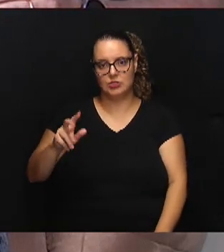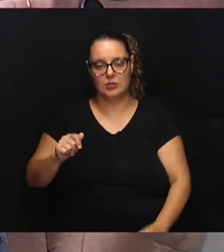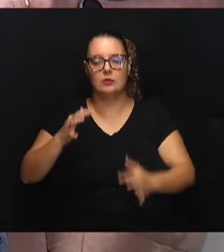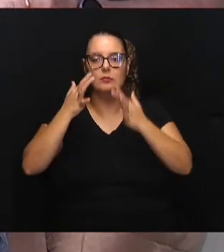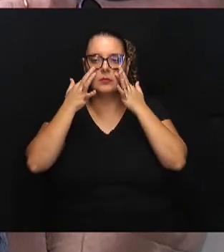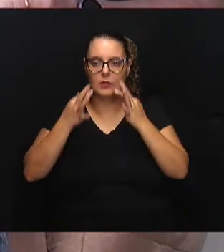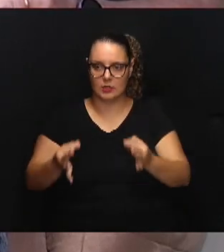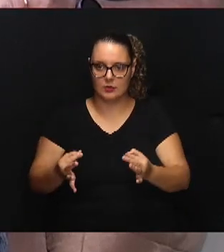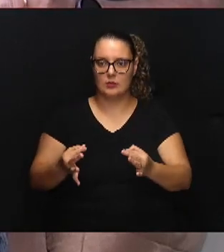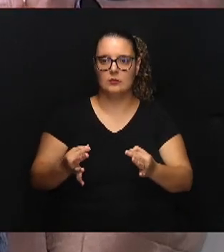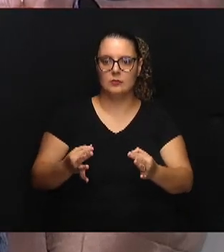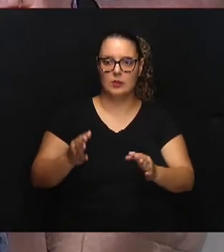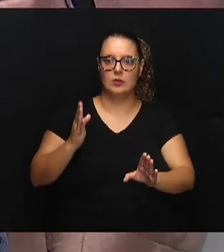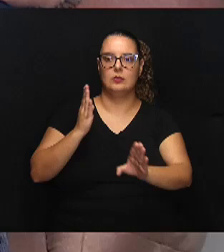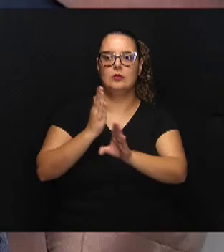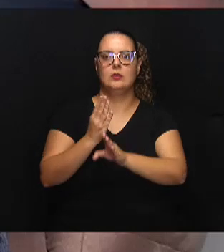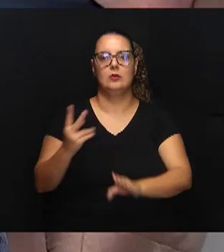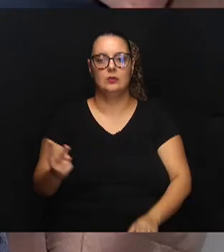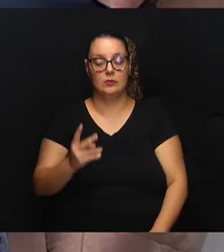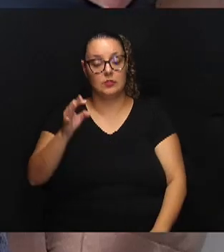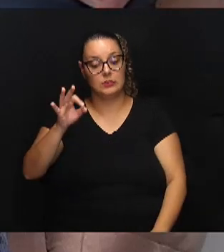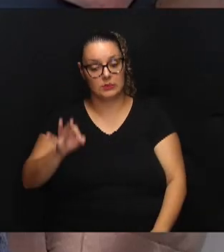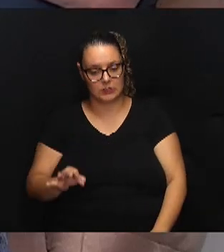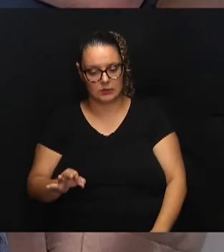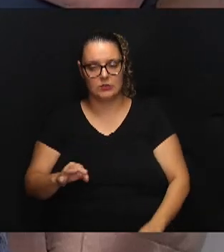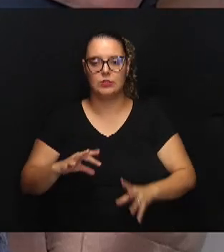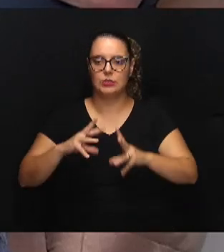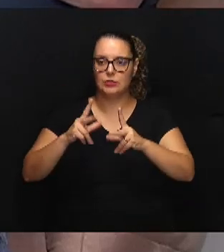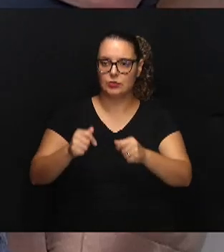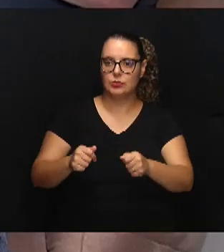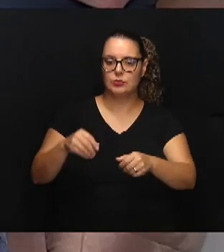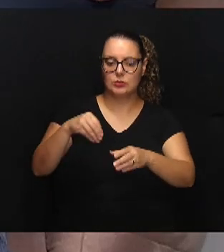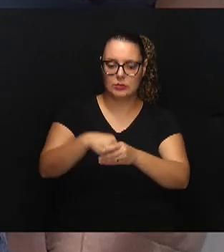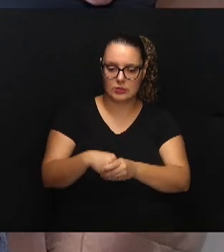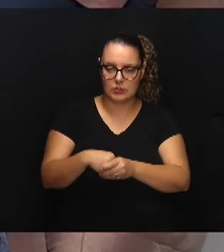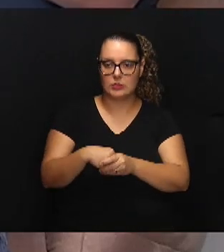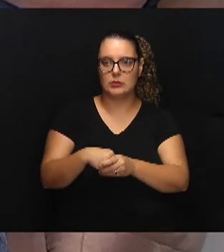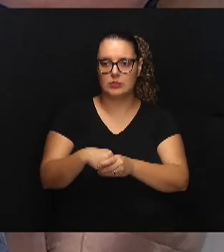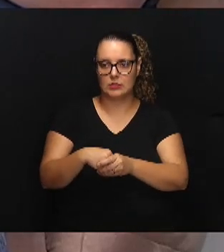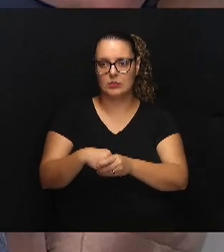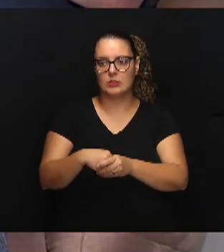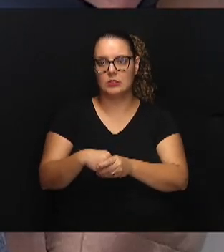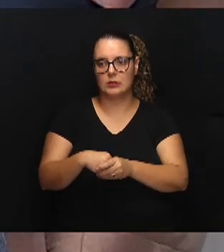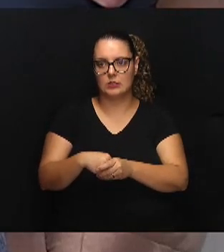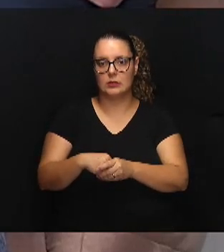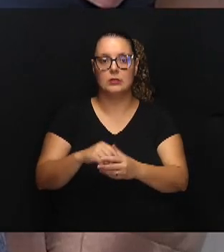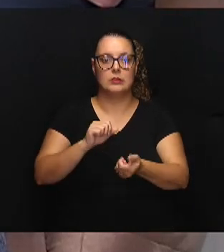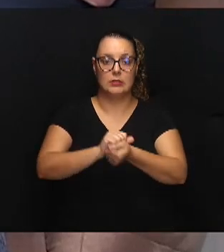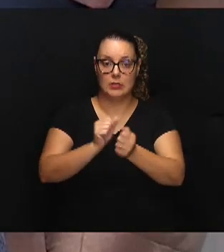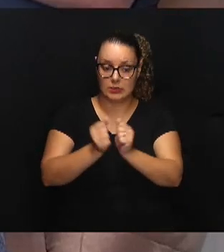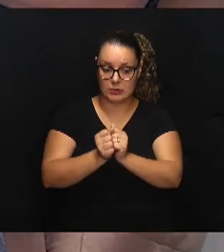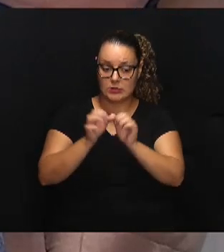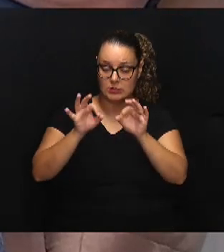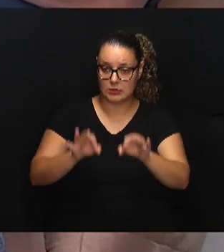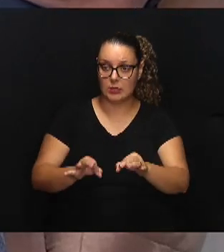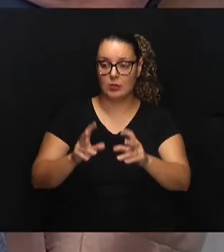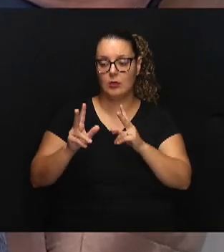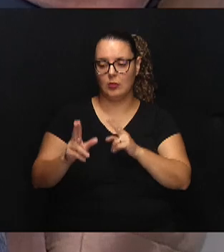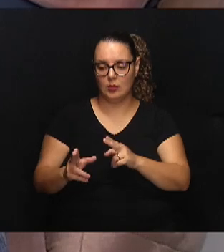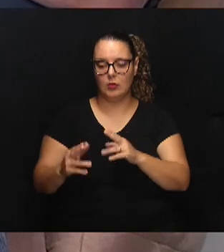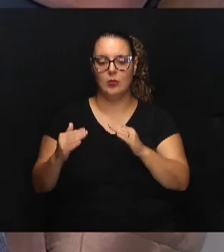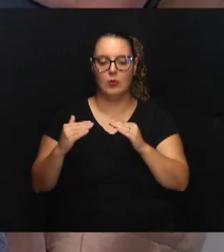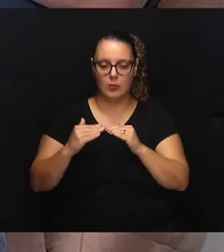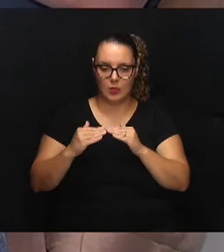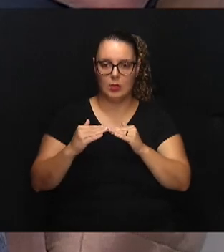atenção, identificar se os valores estão corretos, se tudo que consta lá realmente está adequado, está de acordo com aquilo